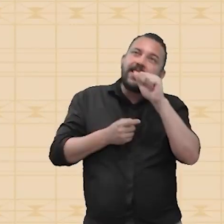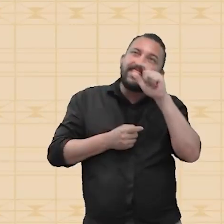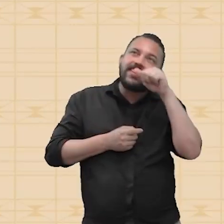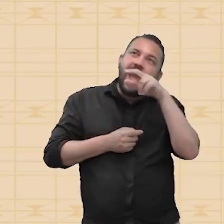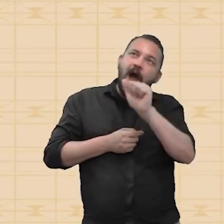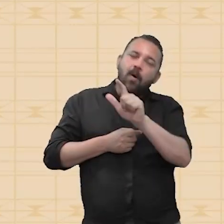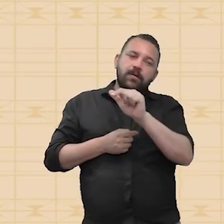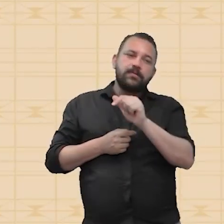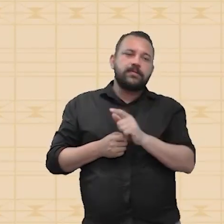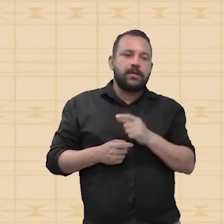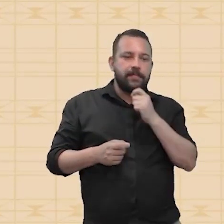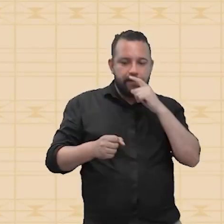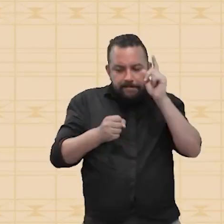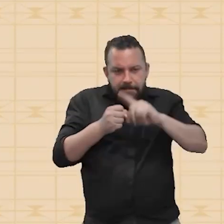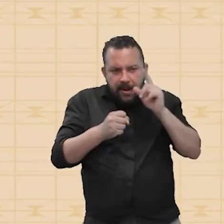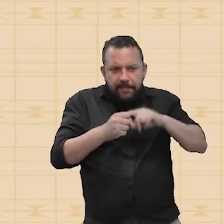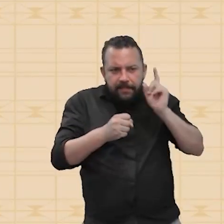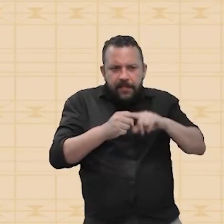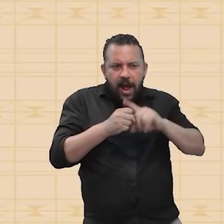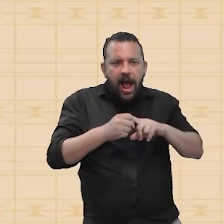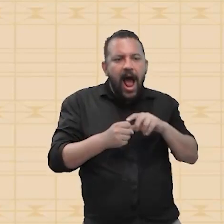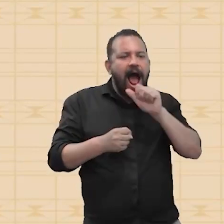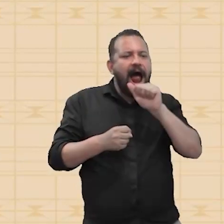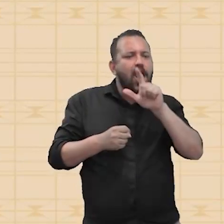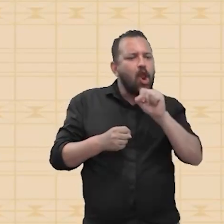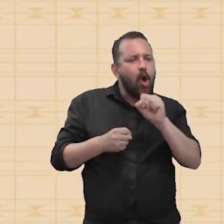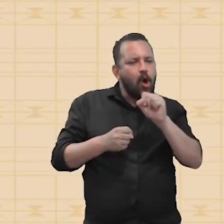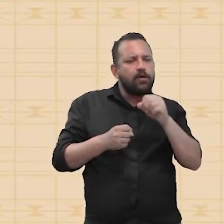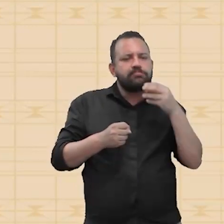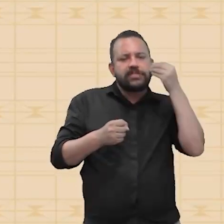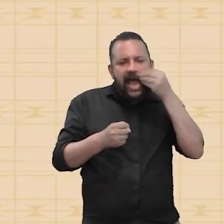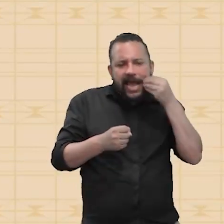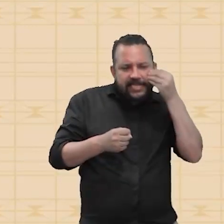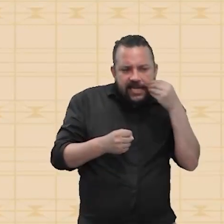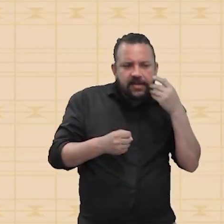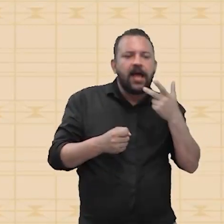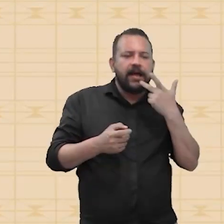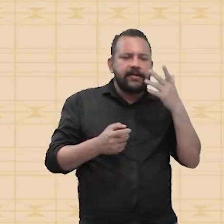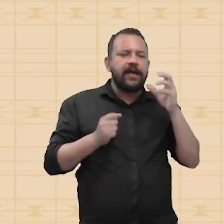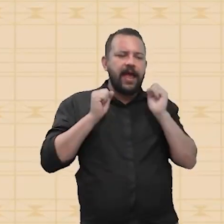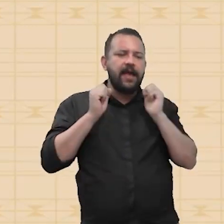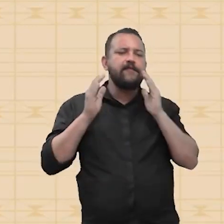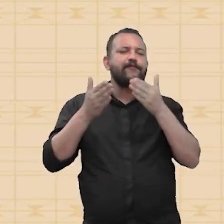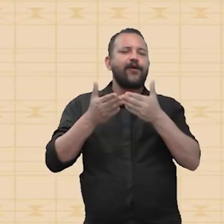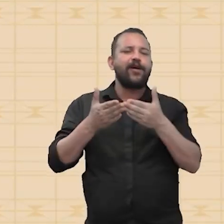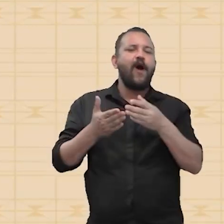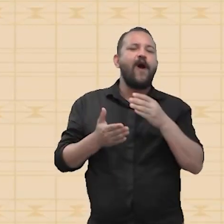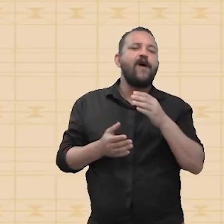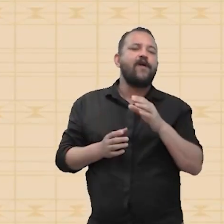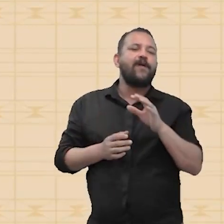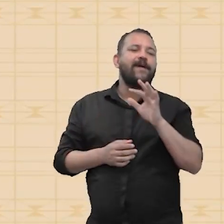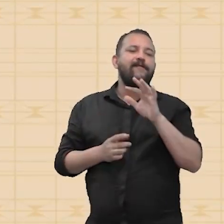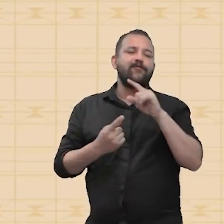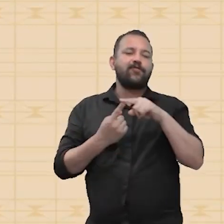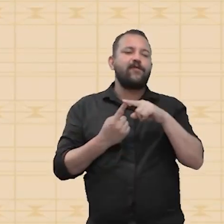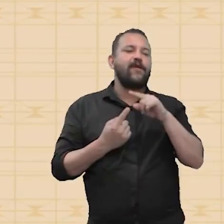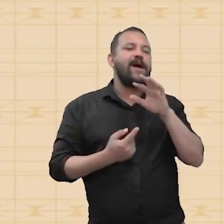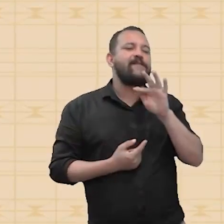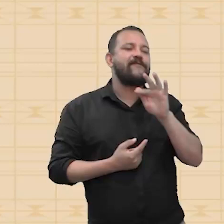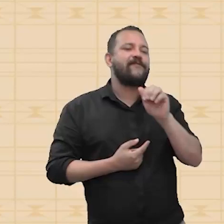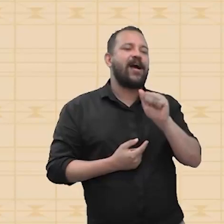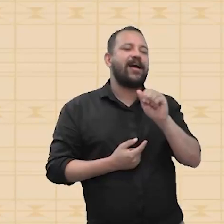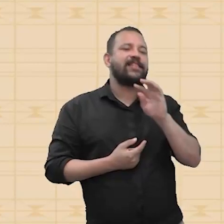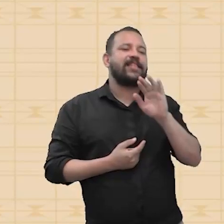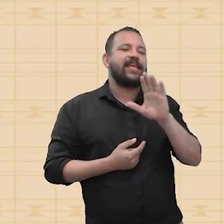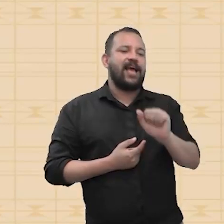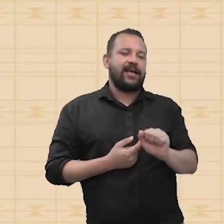gente bate no microfone e diz assim, alô, som, testando, isso aí é função o quê? Função fática. A